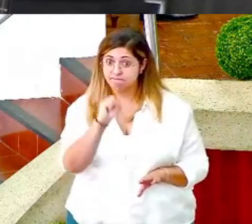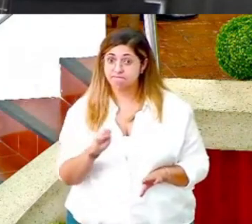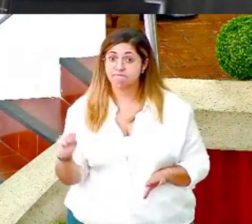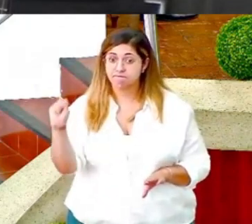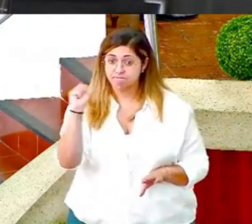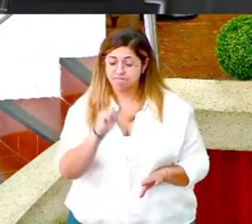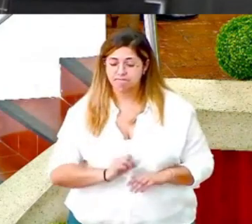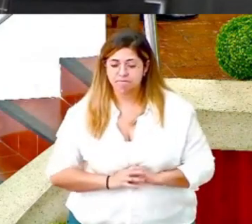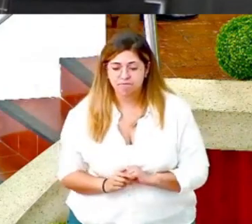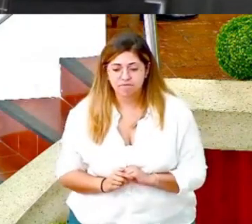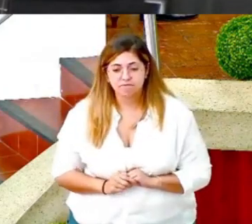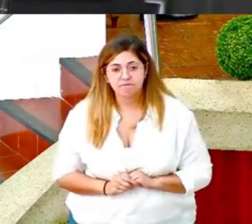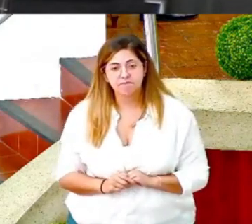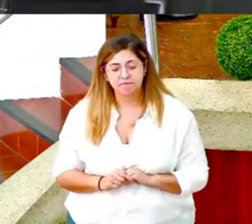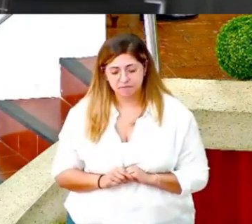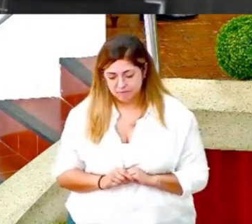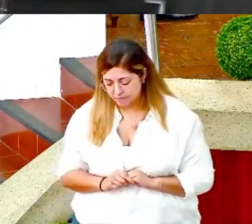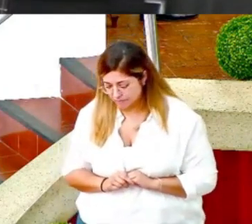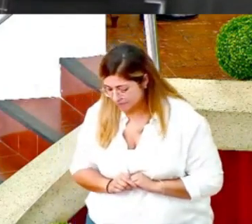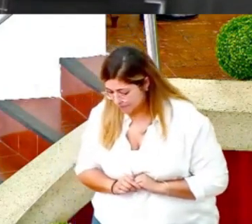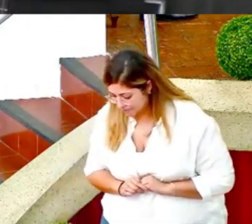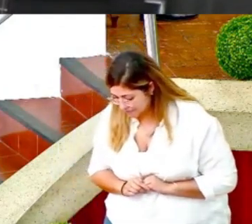nós falamos lá no Rio Grande do Sul.